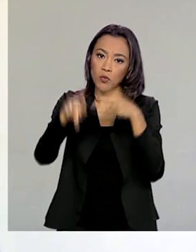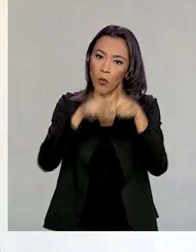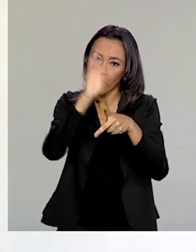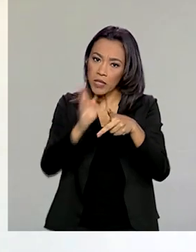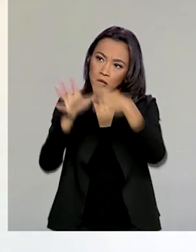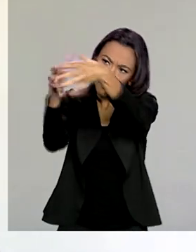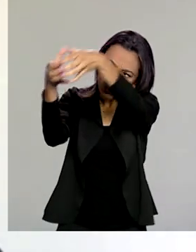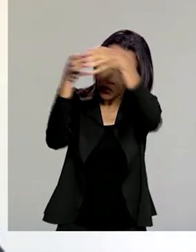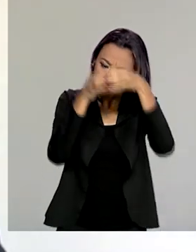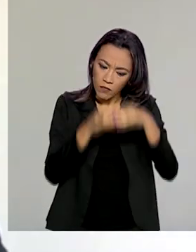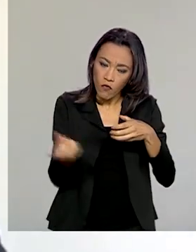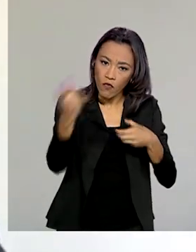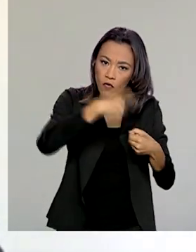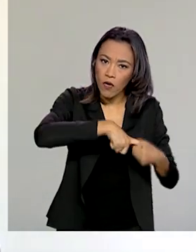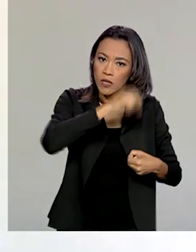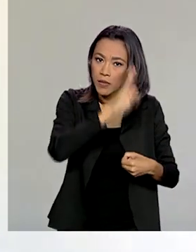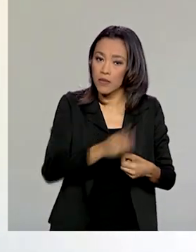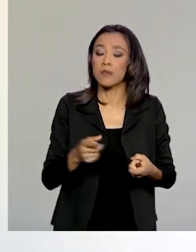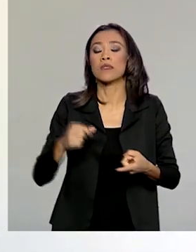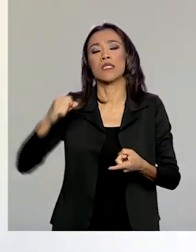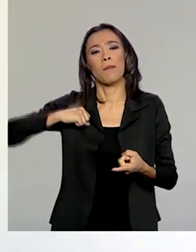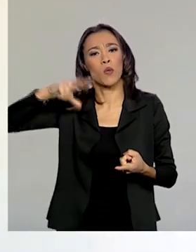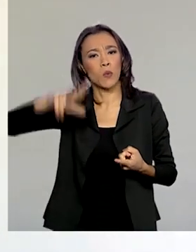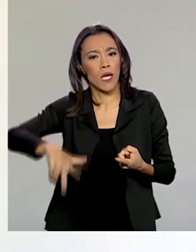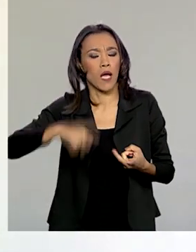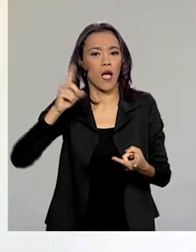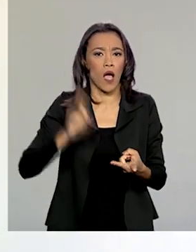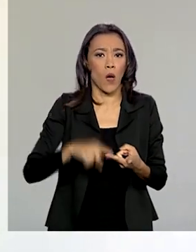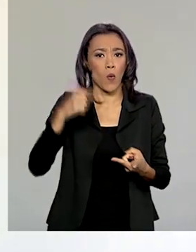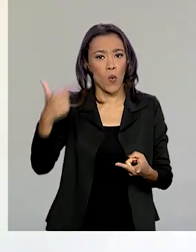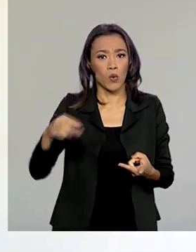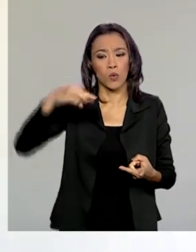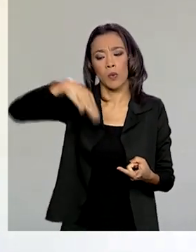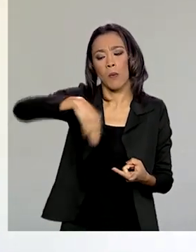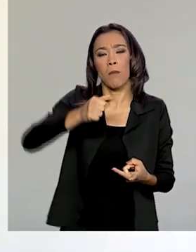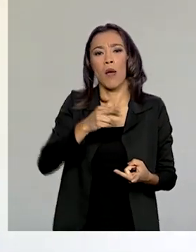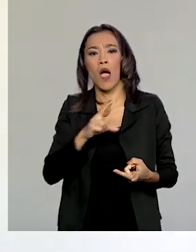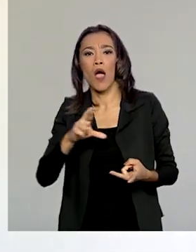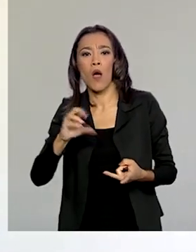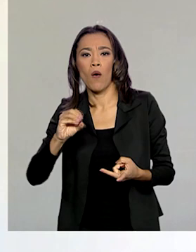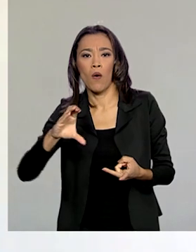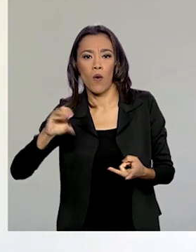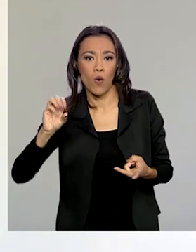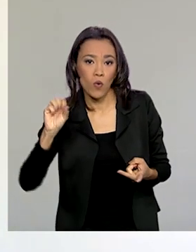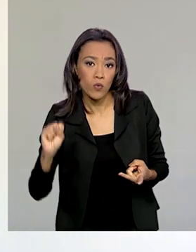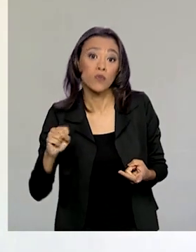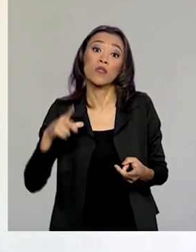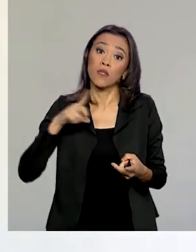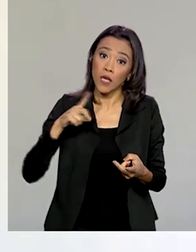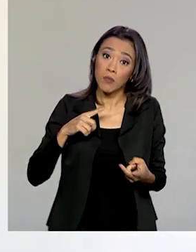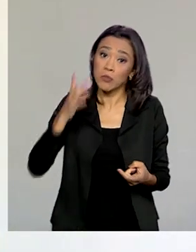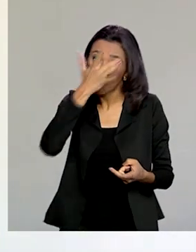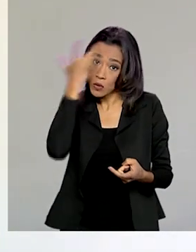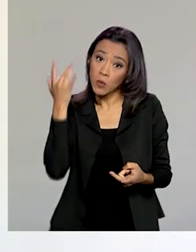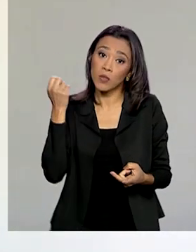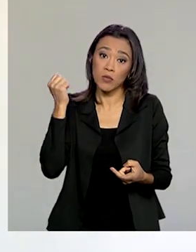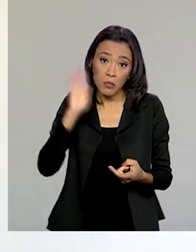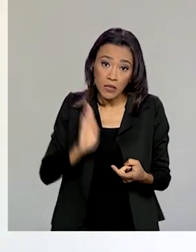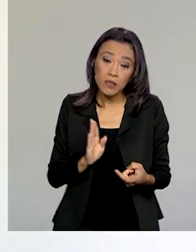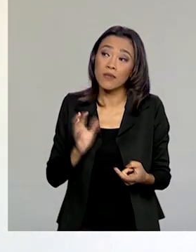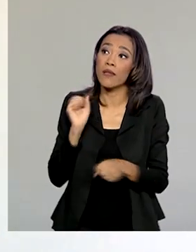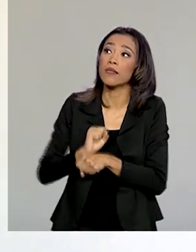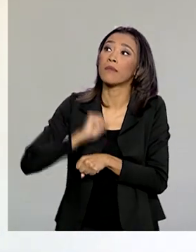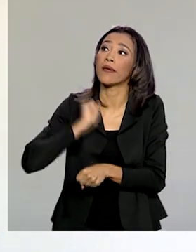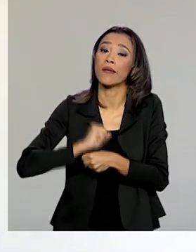partes do mundo, como o exemplo Portugal, Marrocos e outros, temos também irmãos brasileiros aguardando